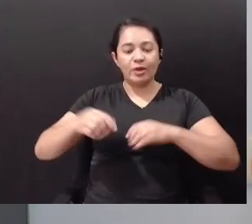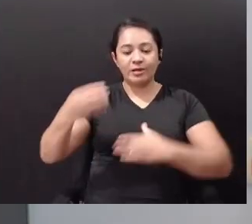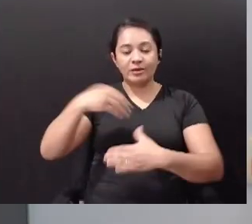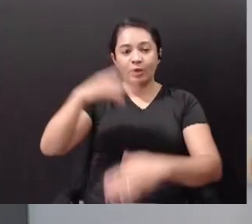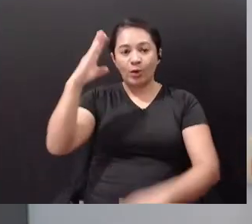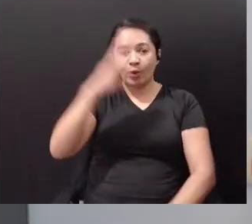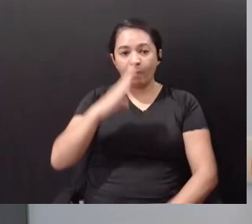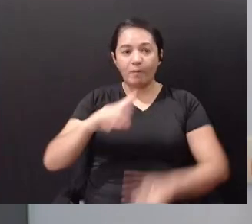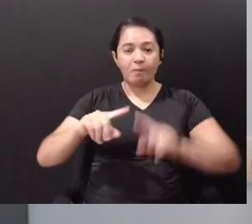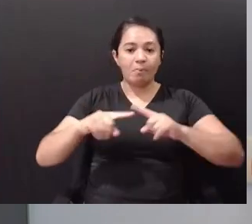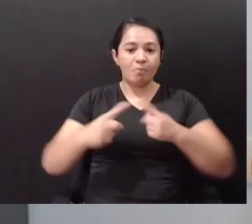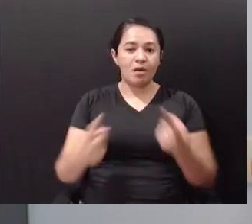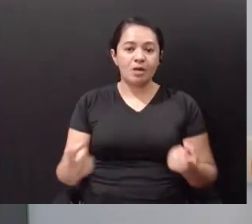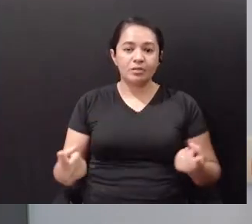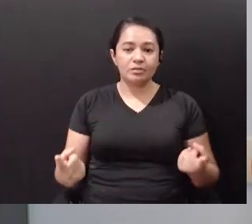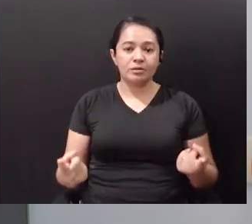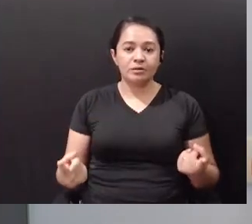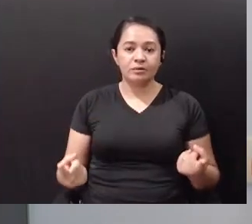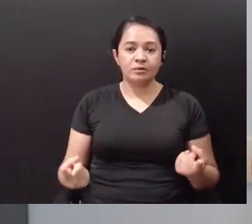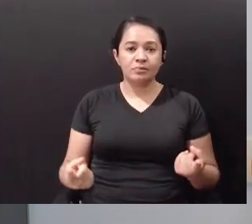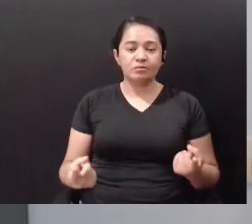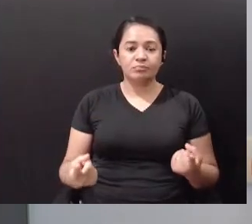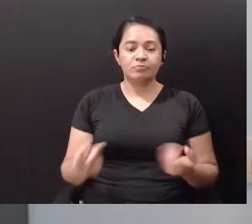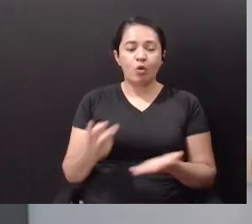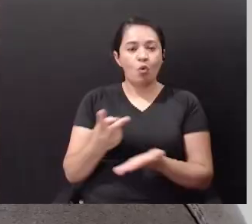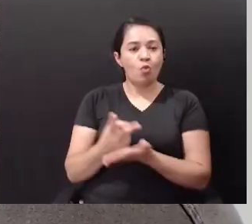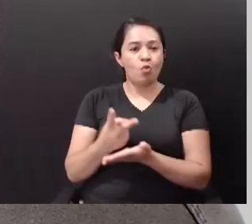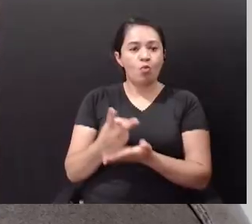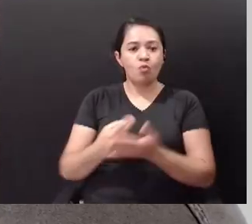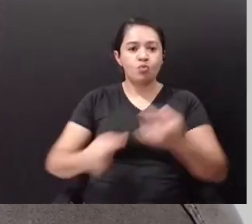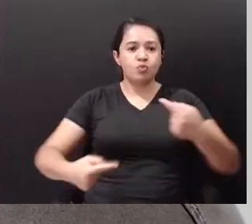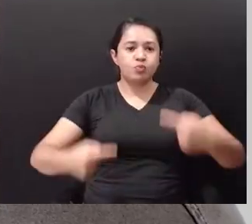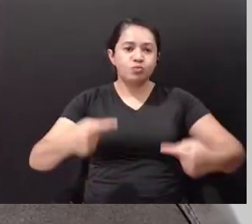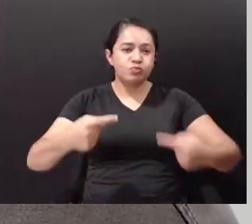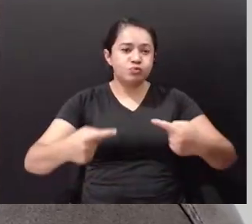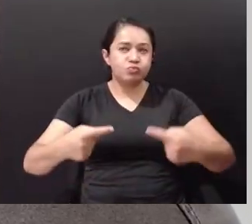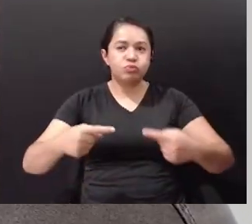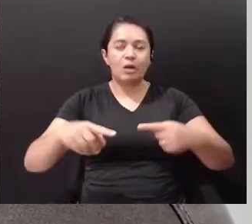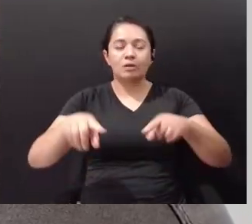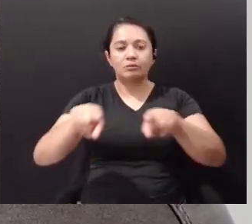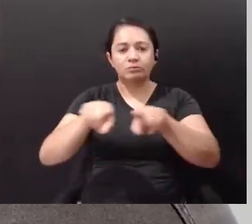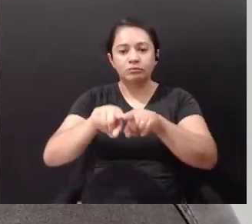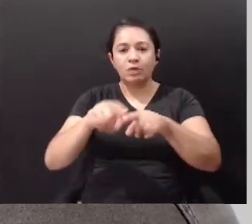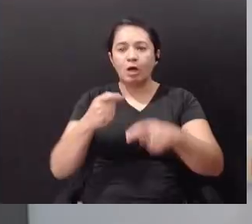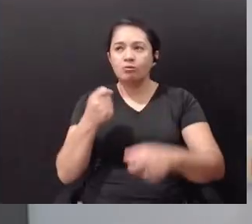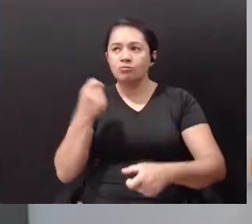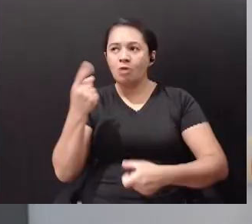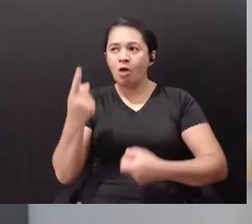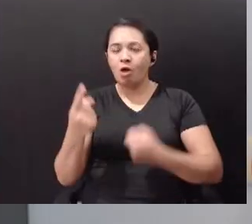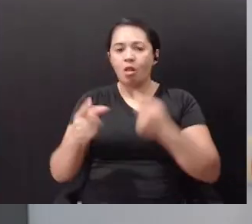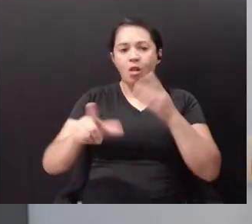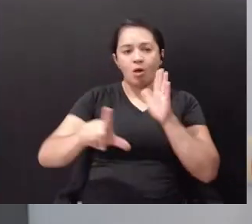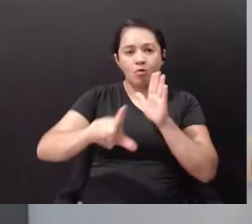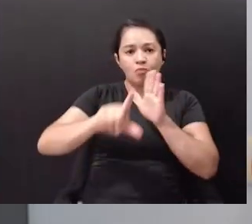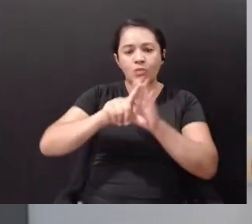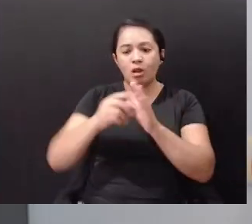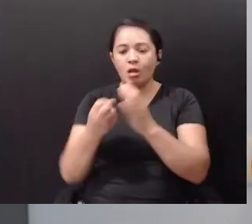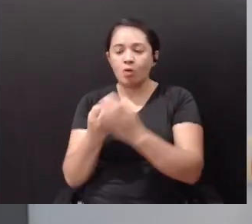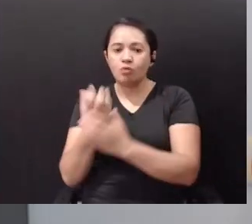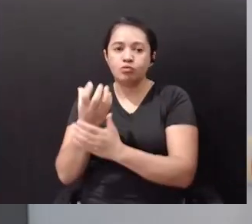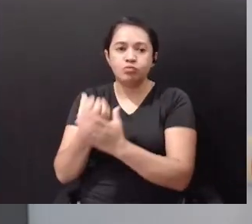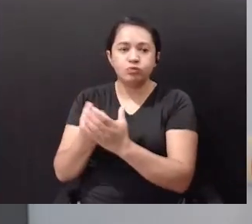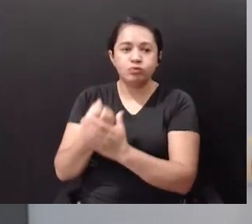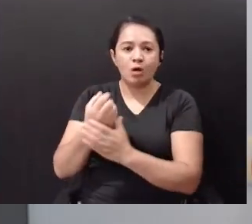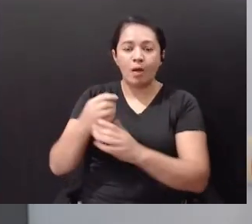assim, mesmo com essas discussões e até mesmo com algumas legislações sendo criadas, a educação ainda assim